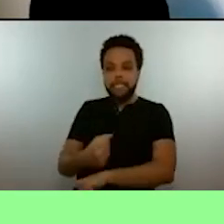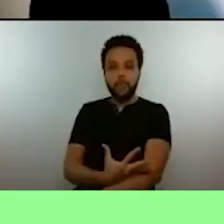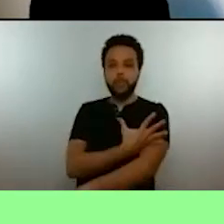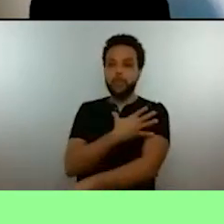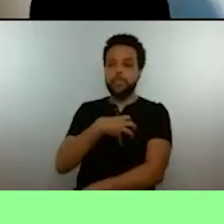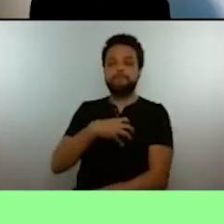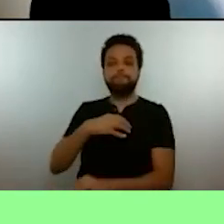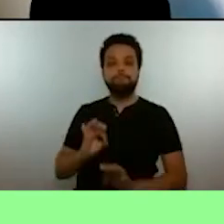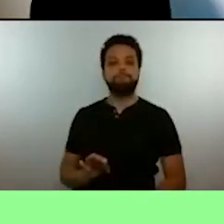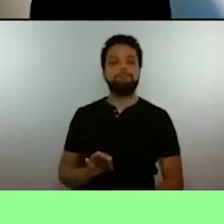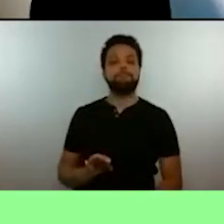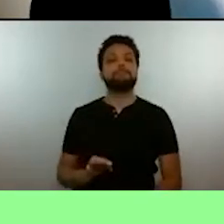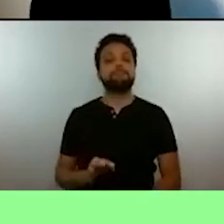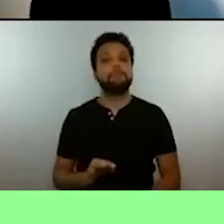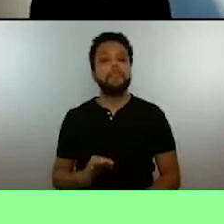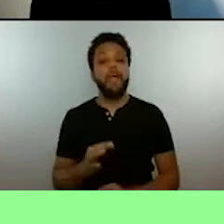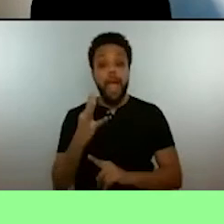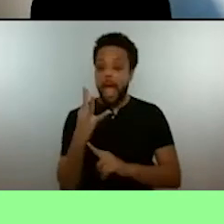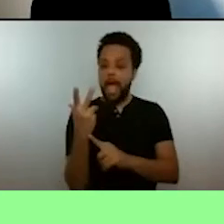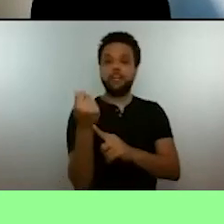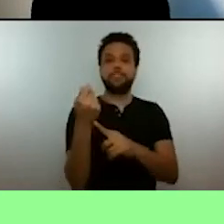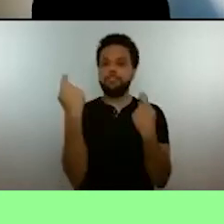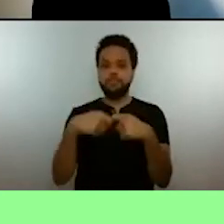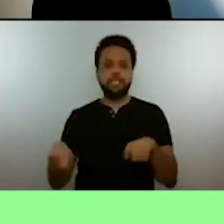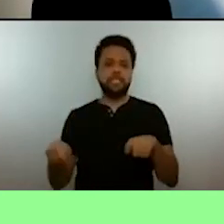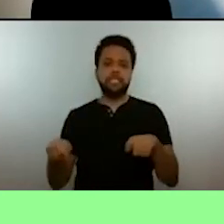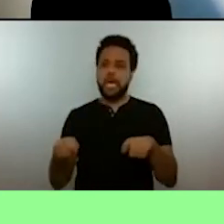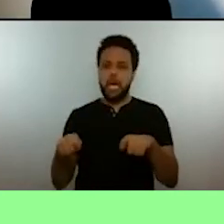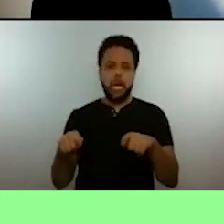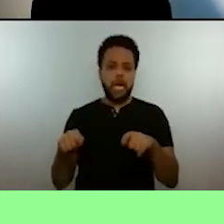né? Então, não precisa ser